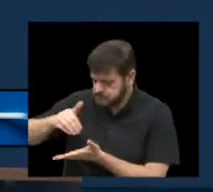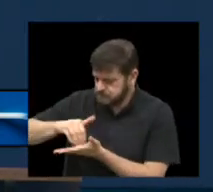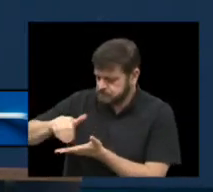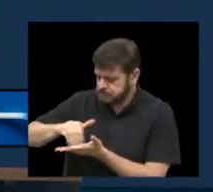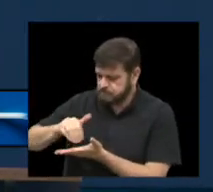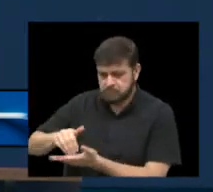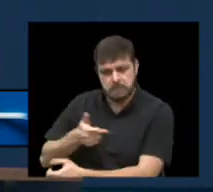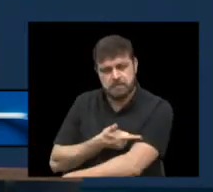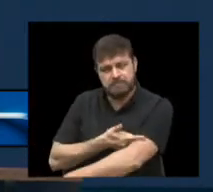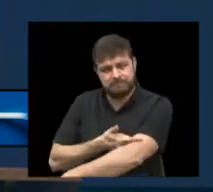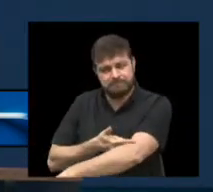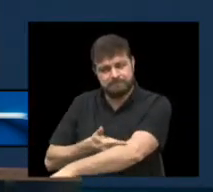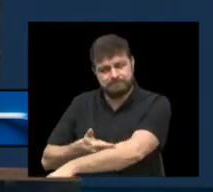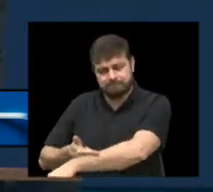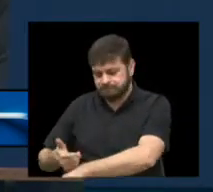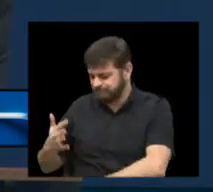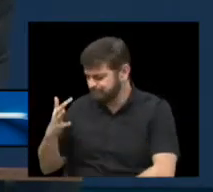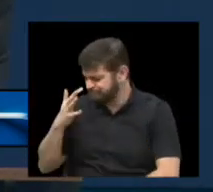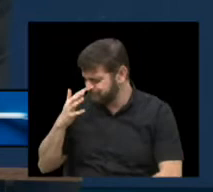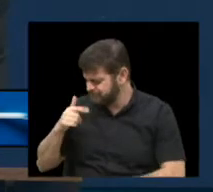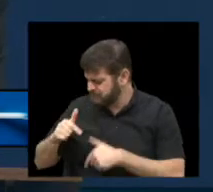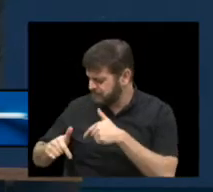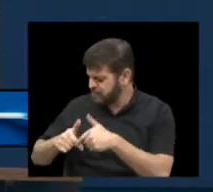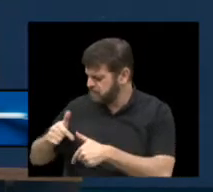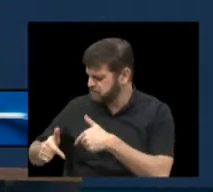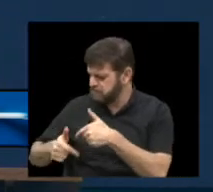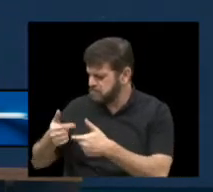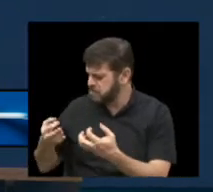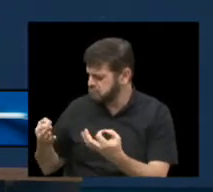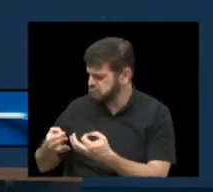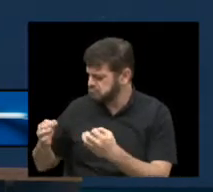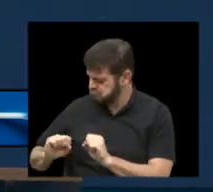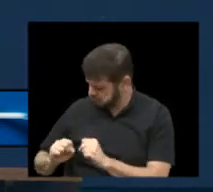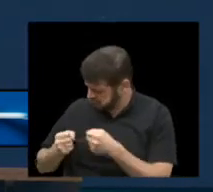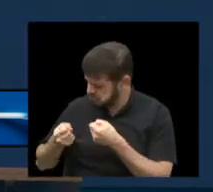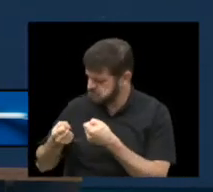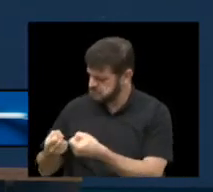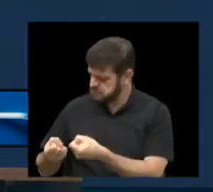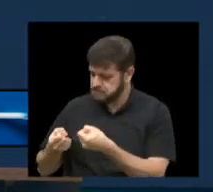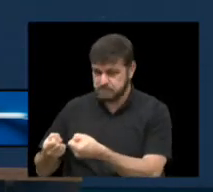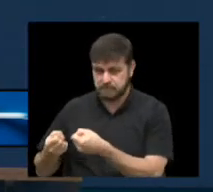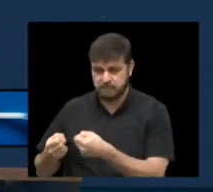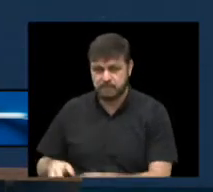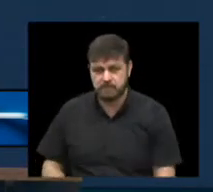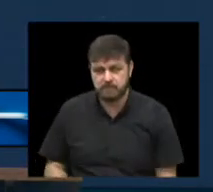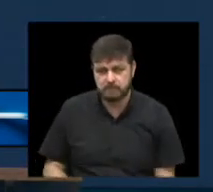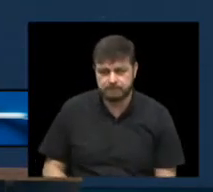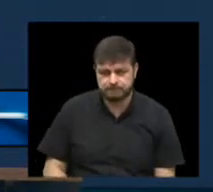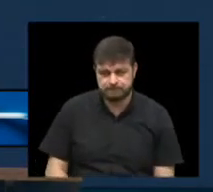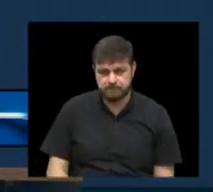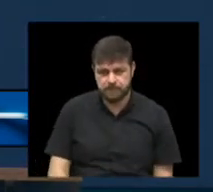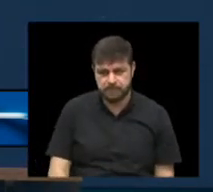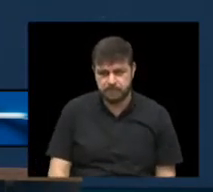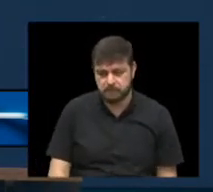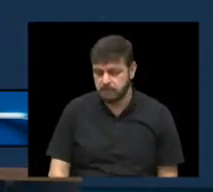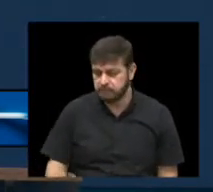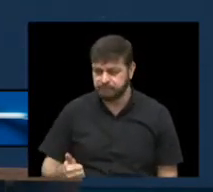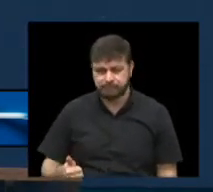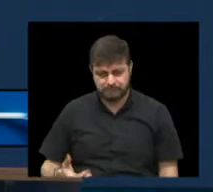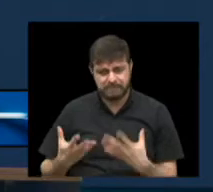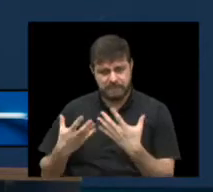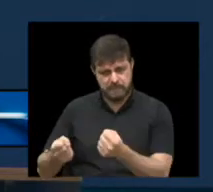grande respeito e admiração pelo trabalho que ele está fazendo, pelo esforço que ele está fazendo com relação ao plano diretor, abriu